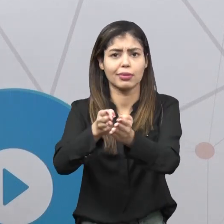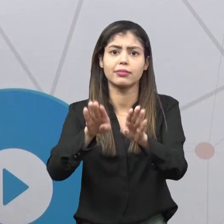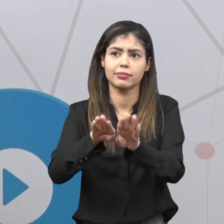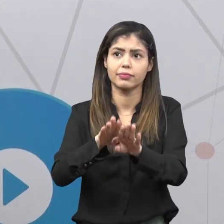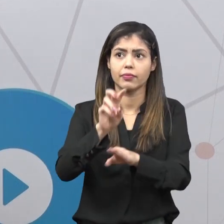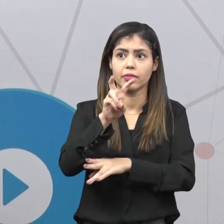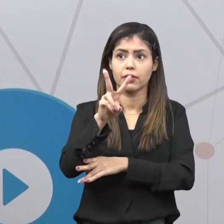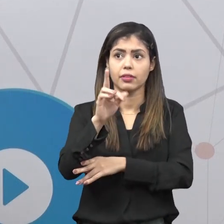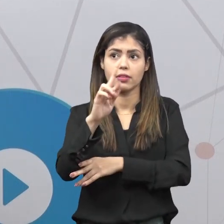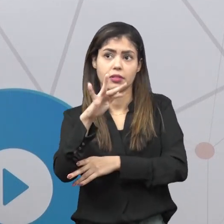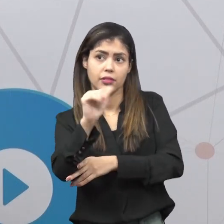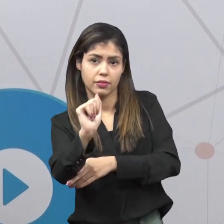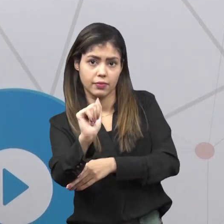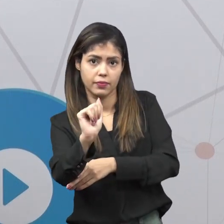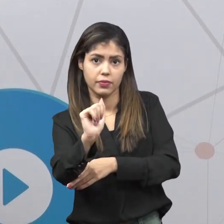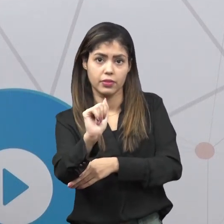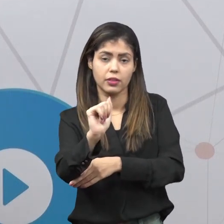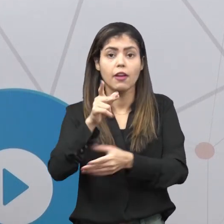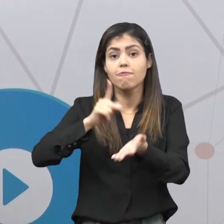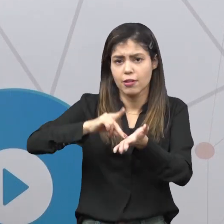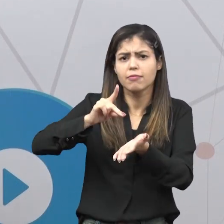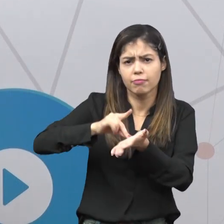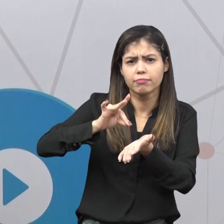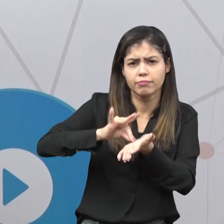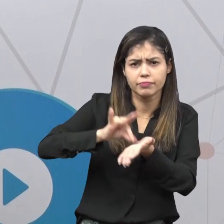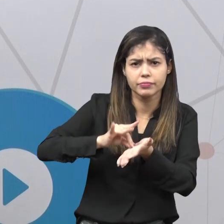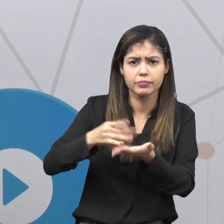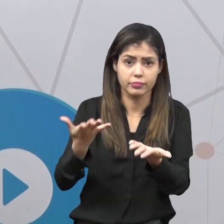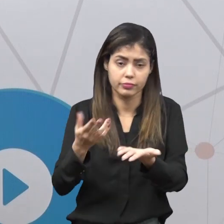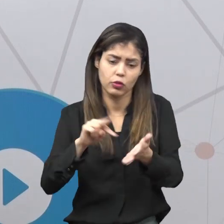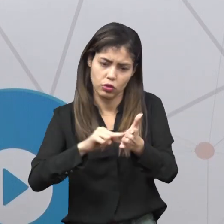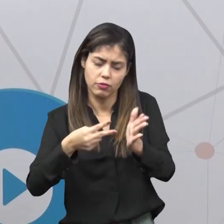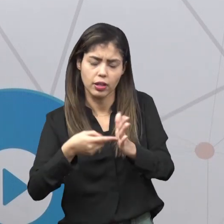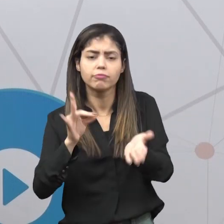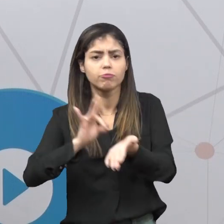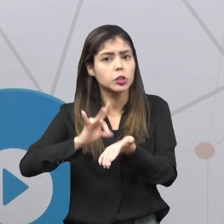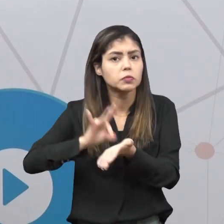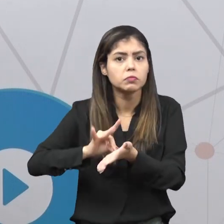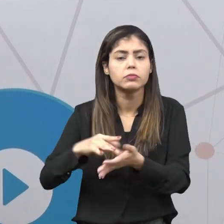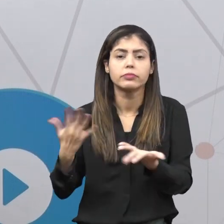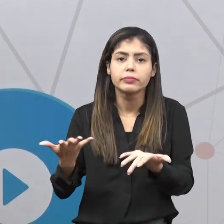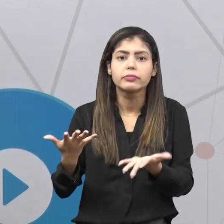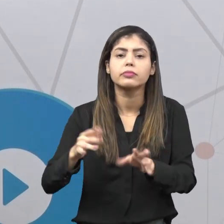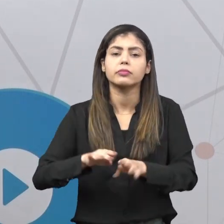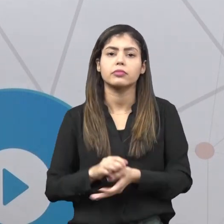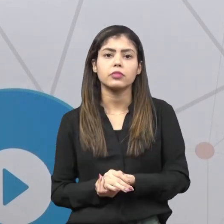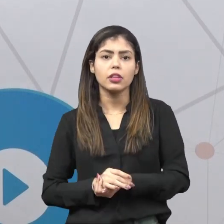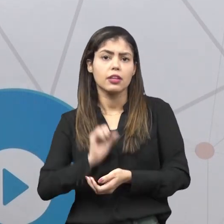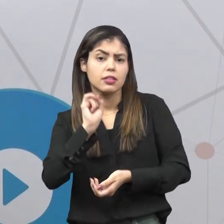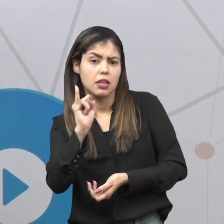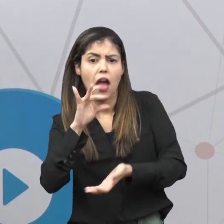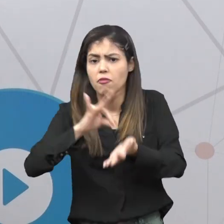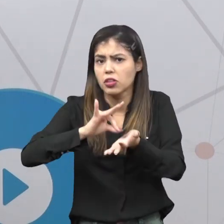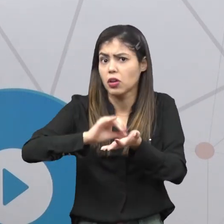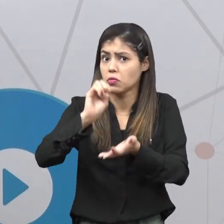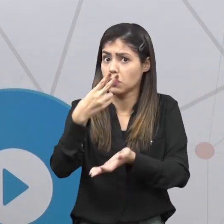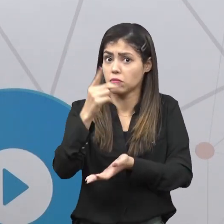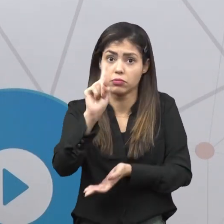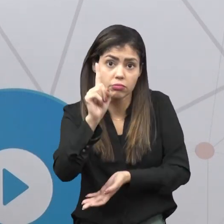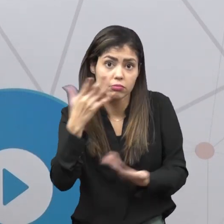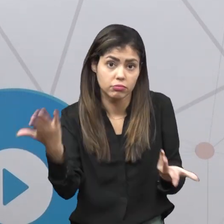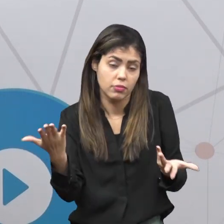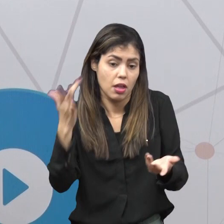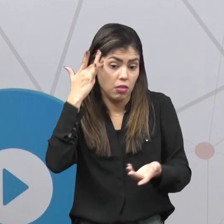Vera vem da palavra verdadeira, verídica, Então, alguns historiadores dizem que se era verdade ou não, aí eu não sei,